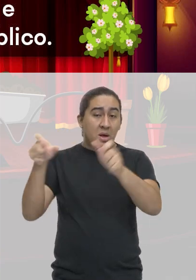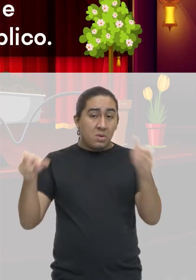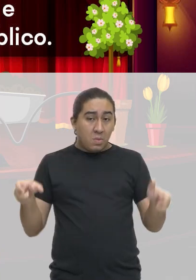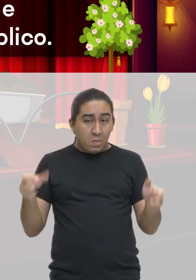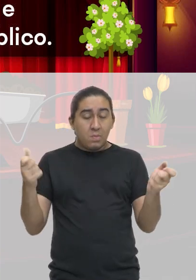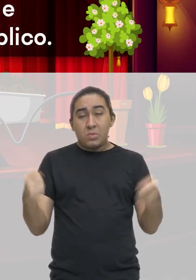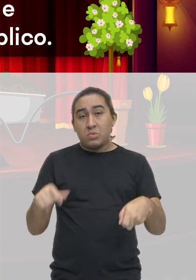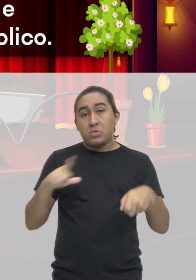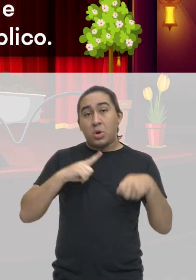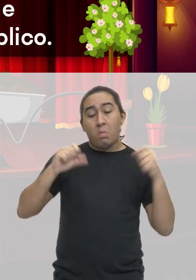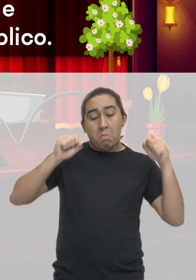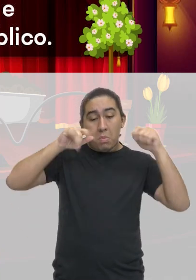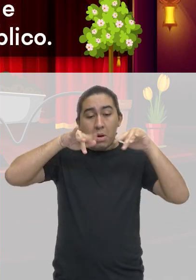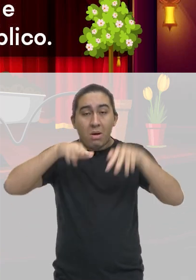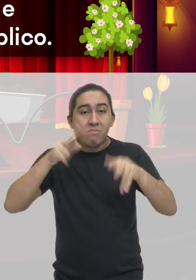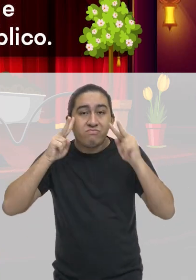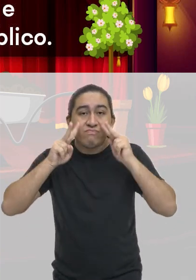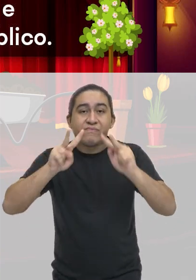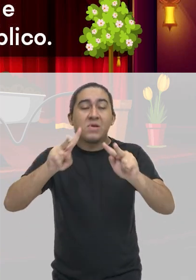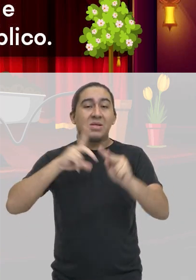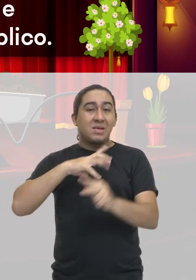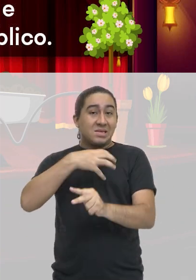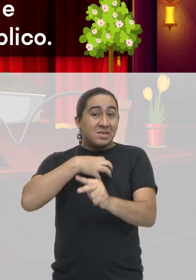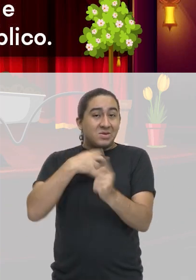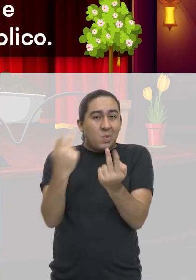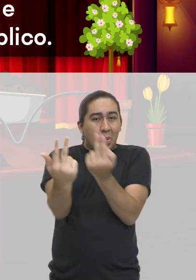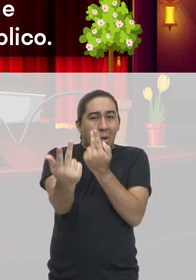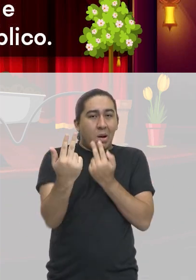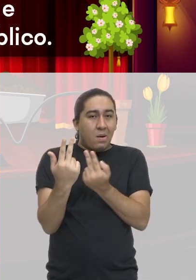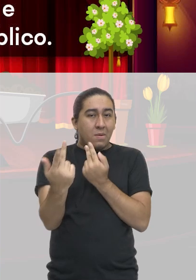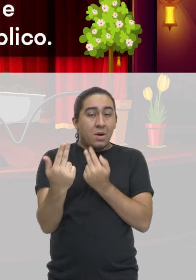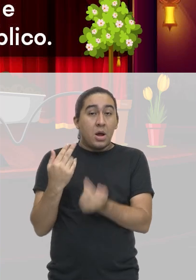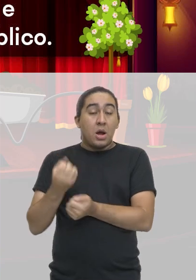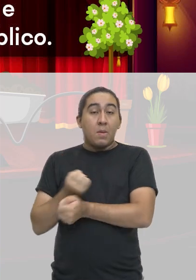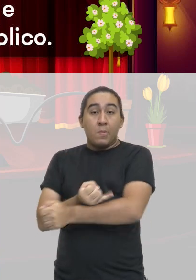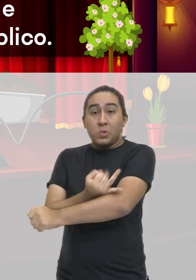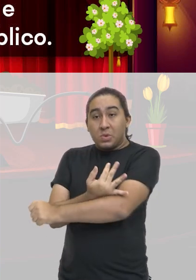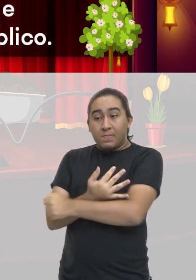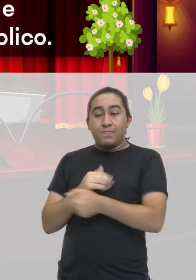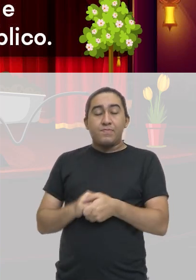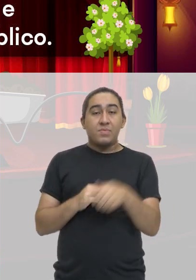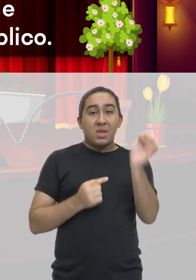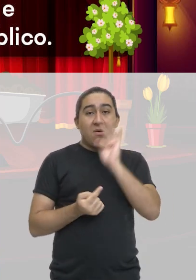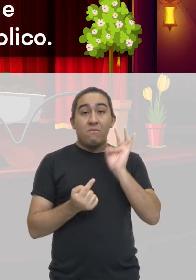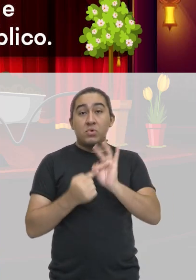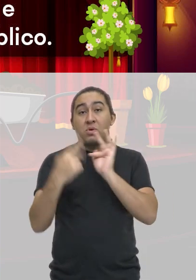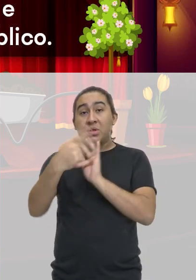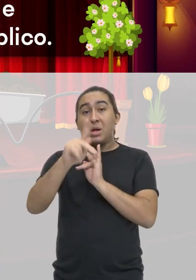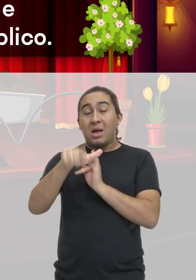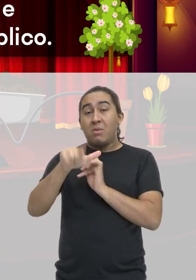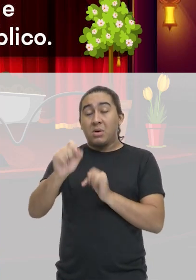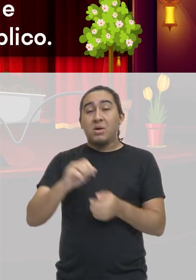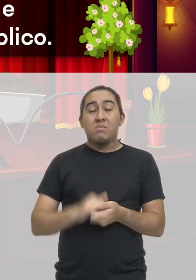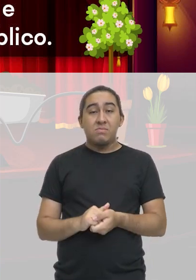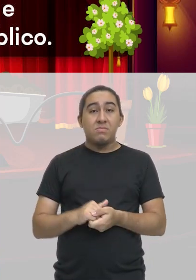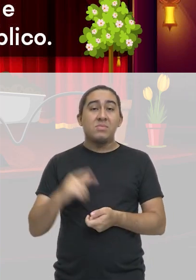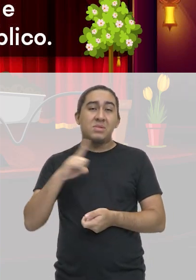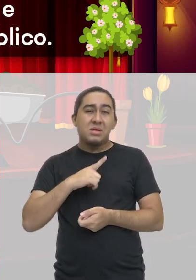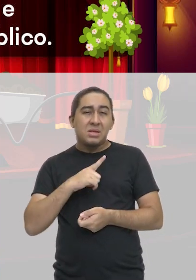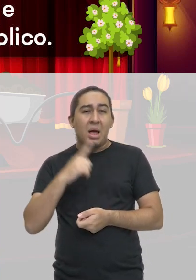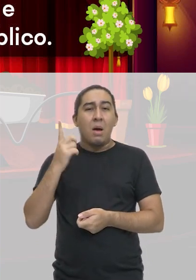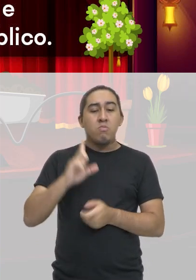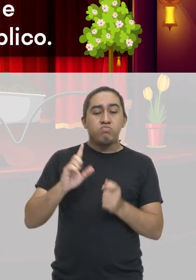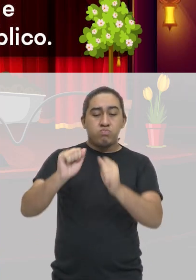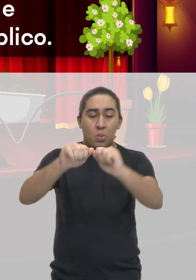ao público, certo? Então, o ator ele vai ter a função de convencer o público que ele